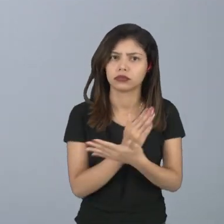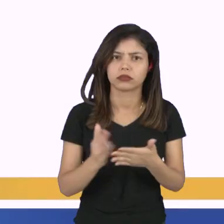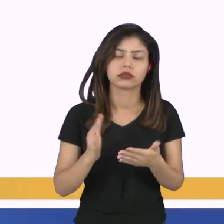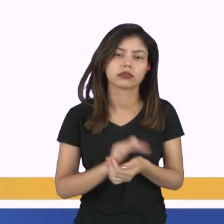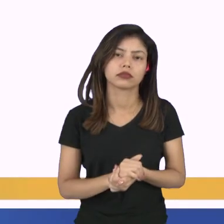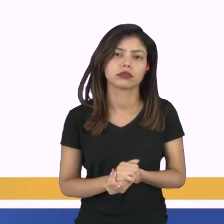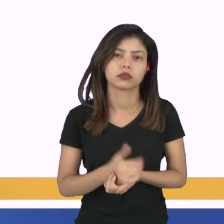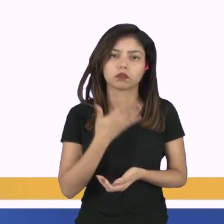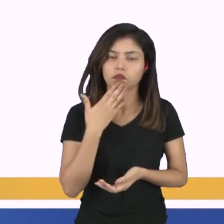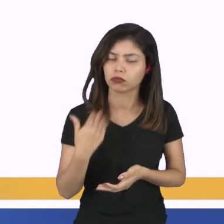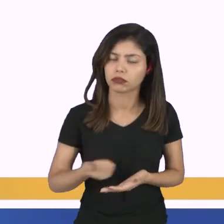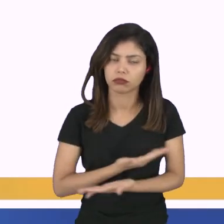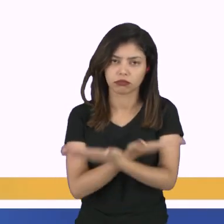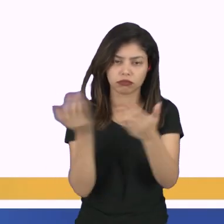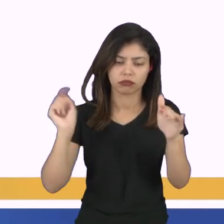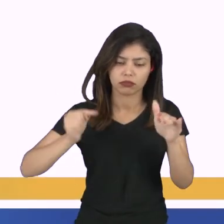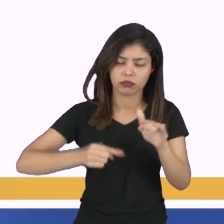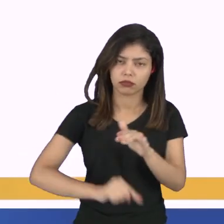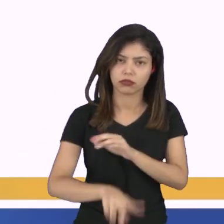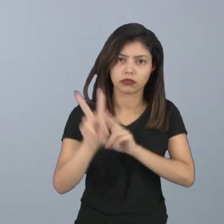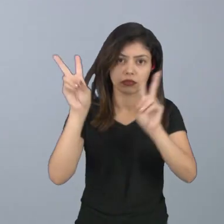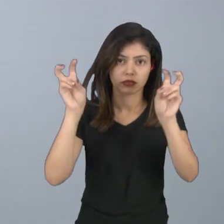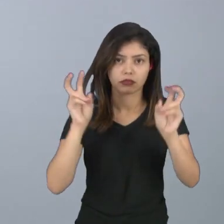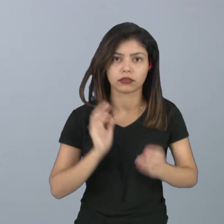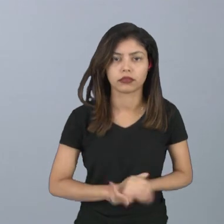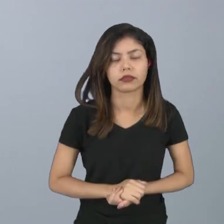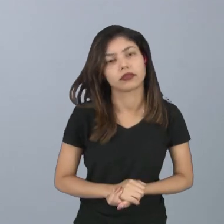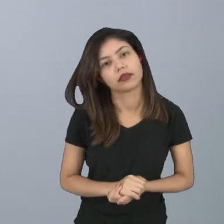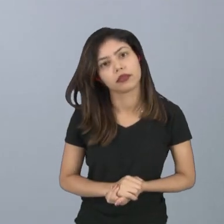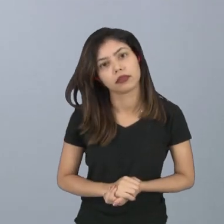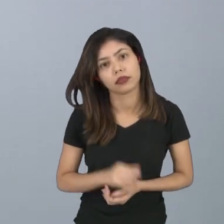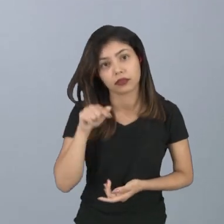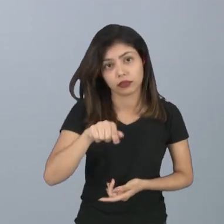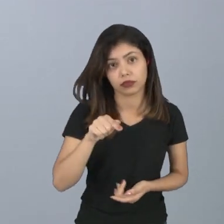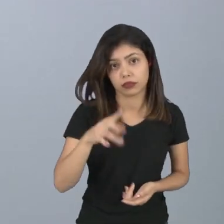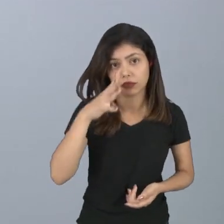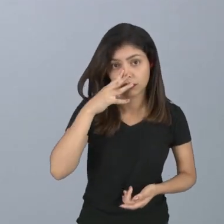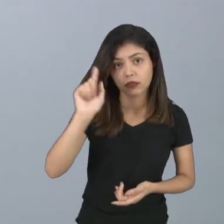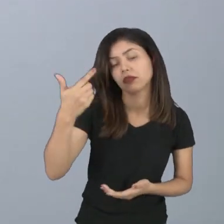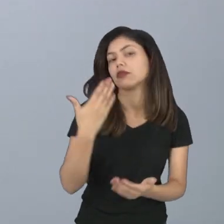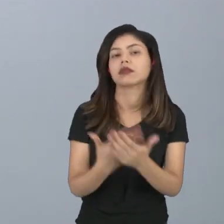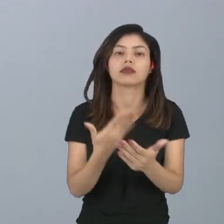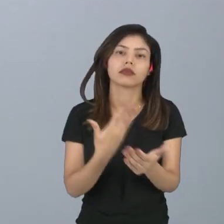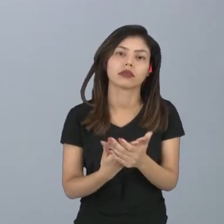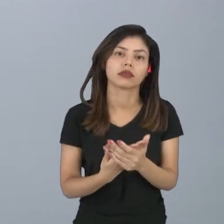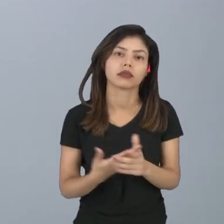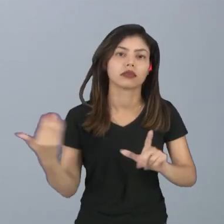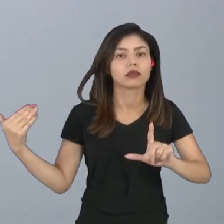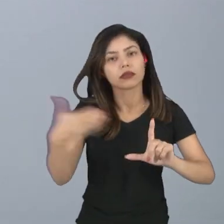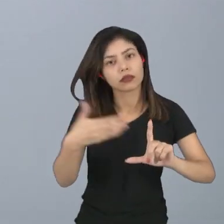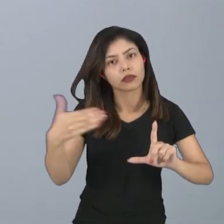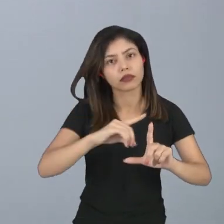de aperfeiçoamento e aprofundamento do tema, tá? E para assistir essas e outras aulas,